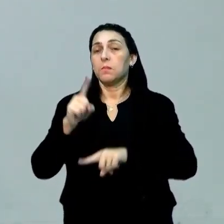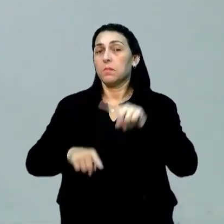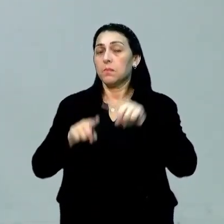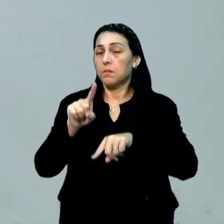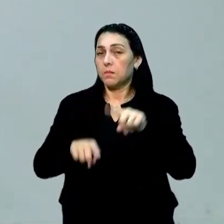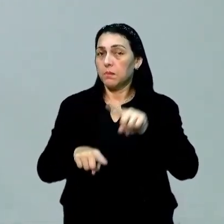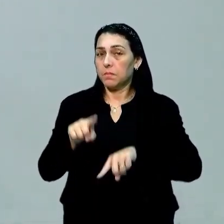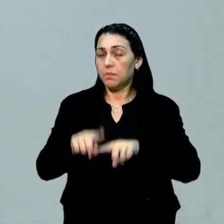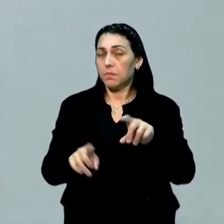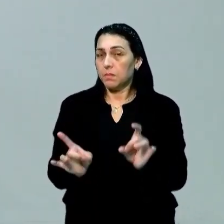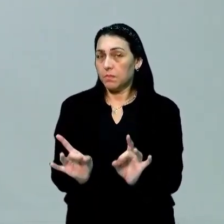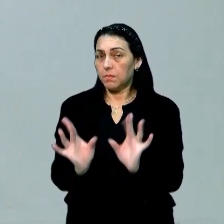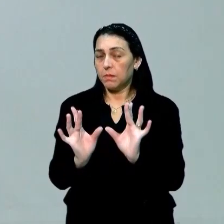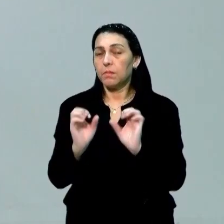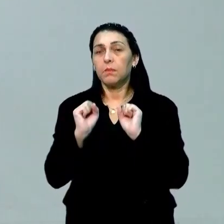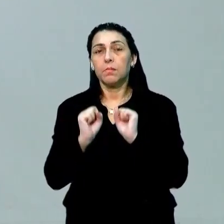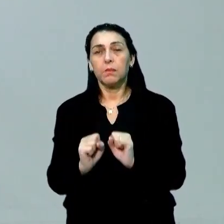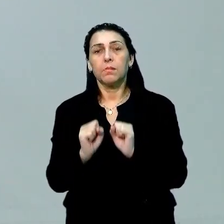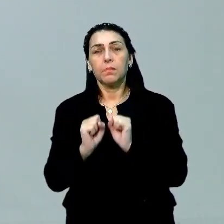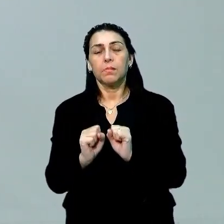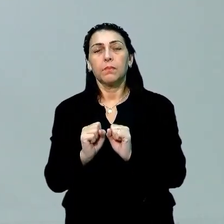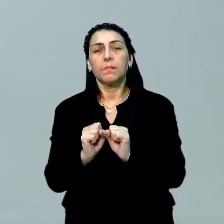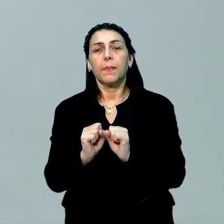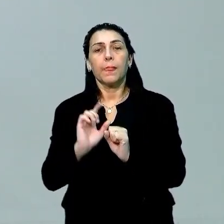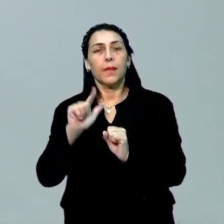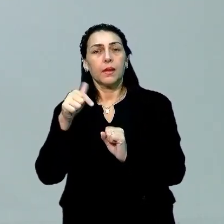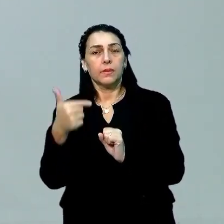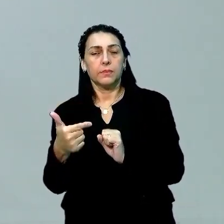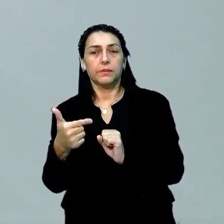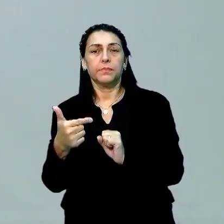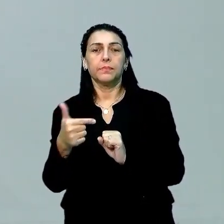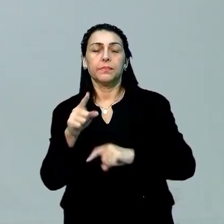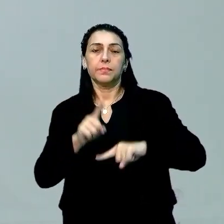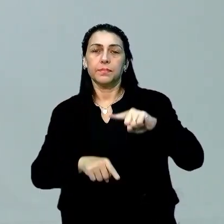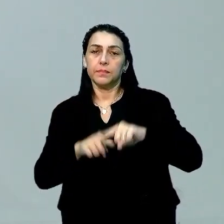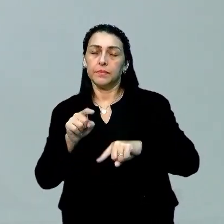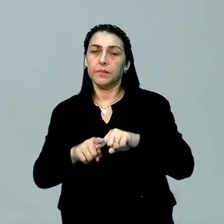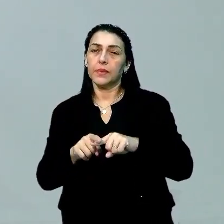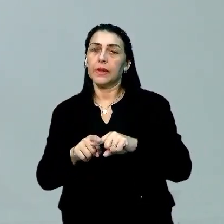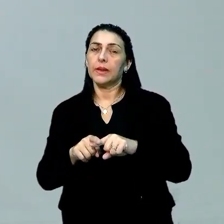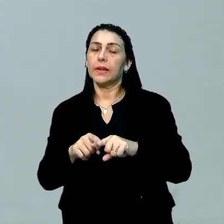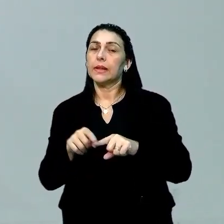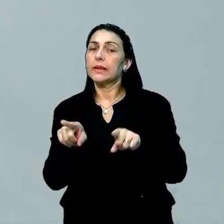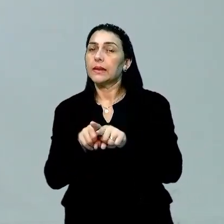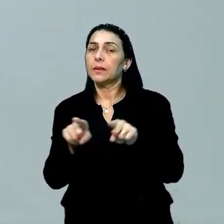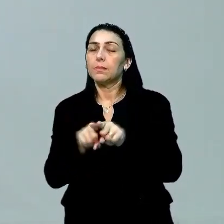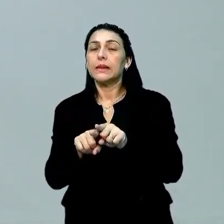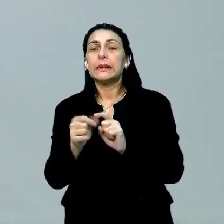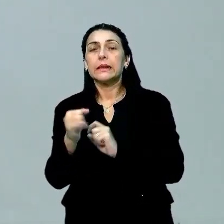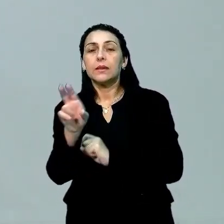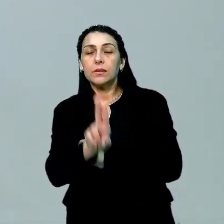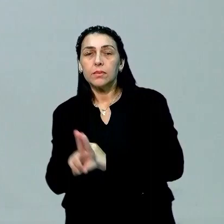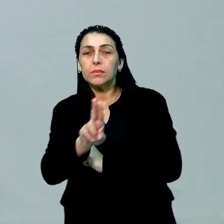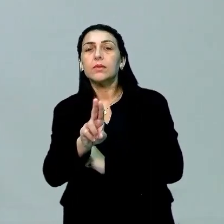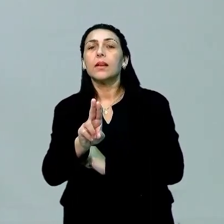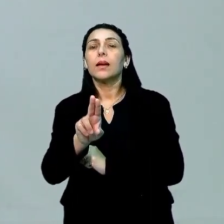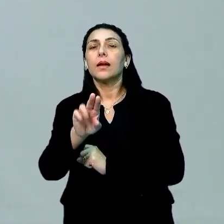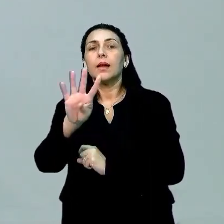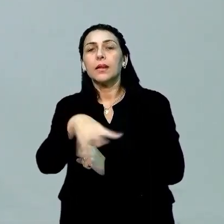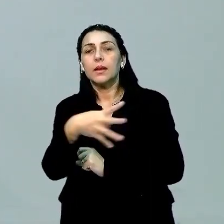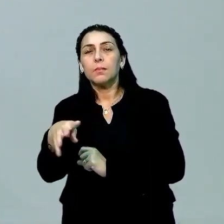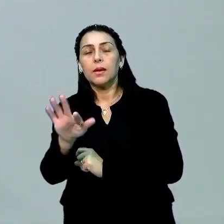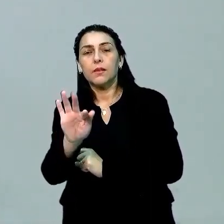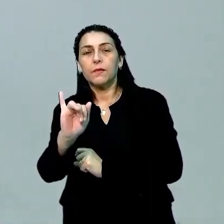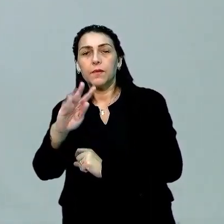tá? Ela pode vir em outras situações, não usando a tabela FIPE, mas ela